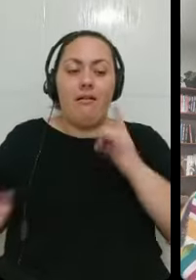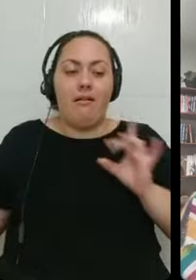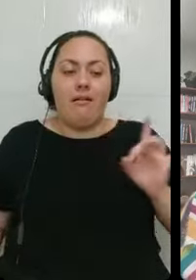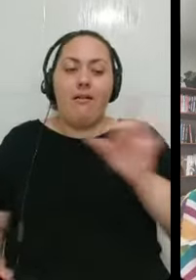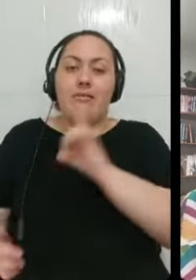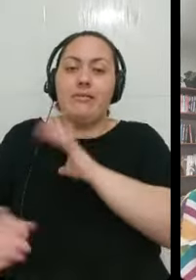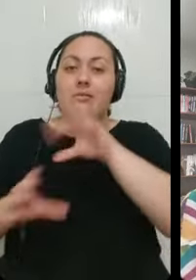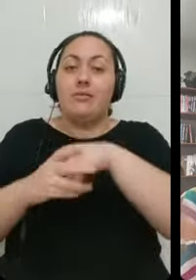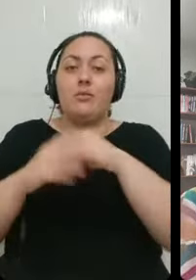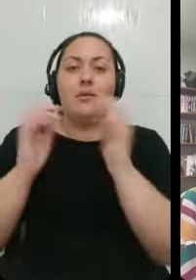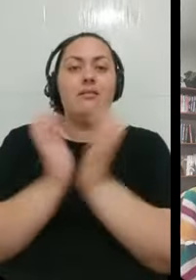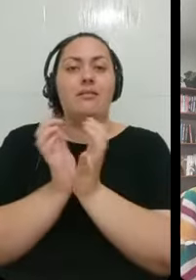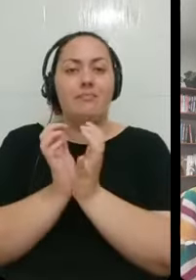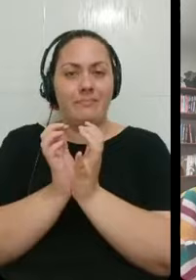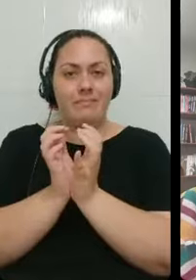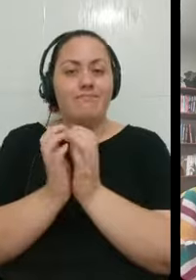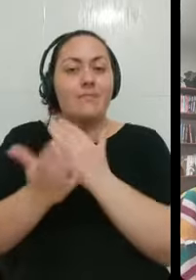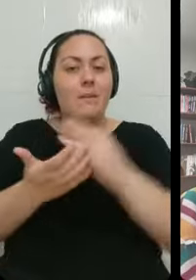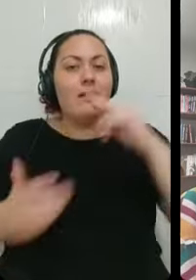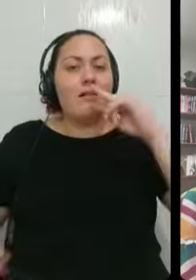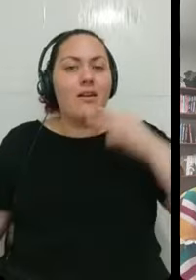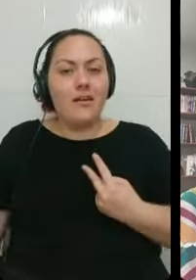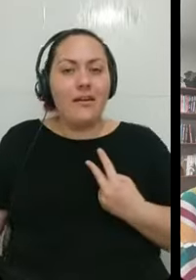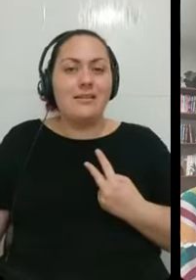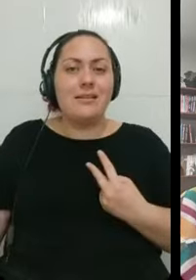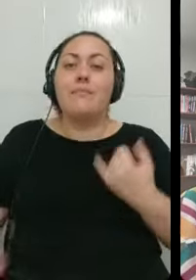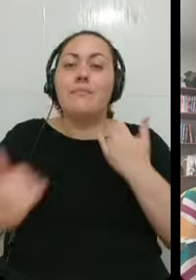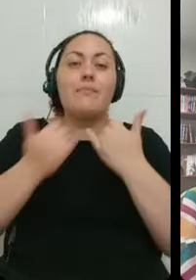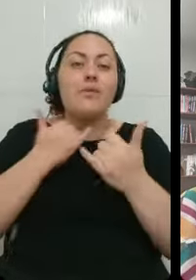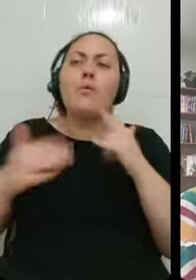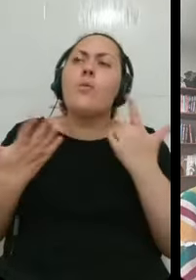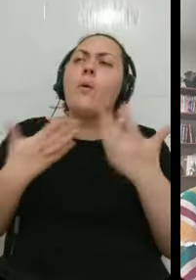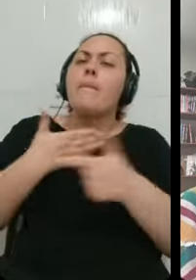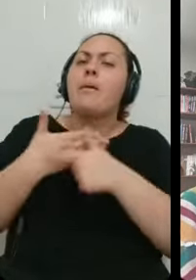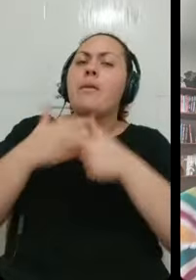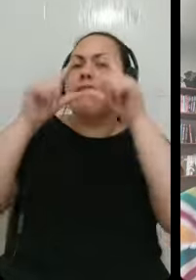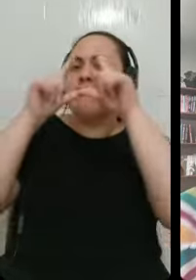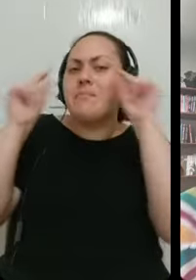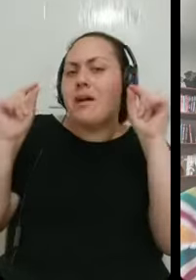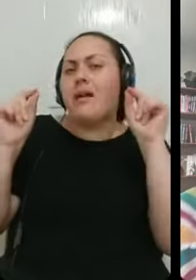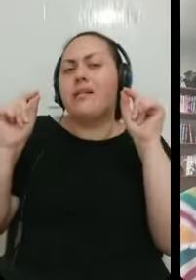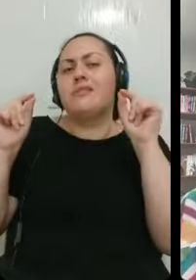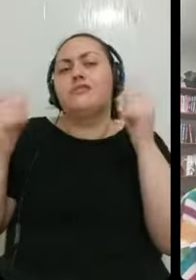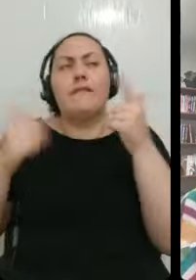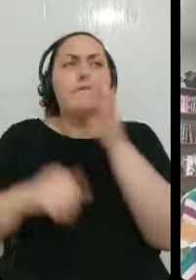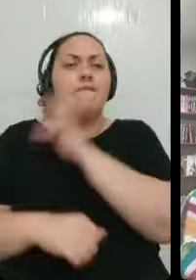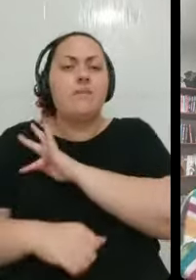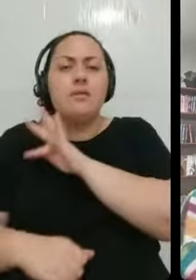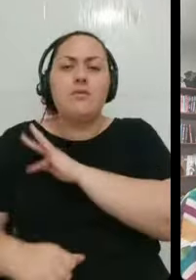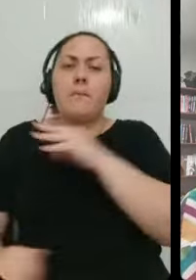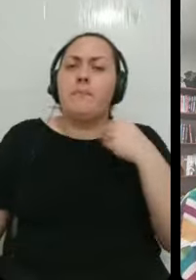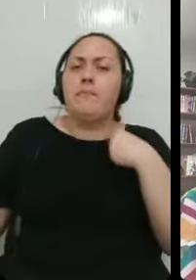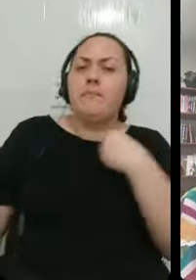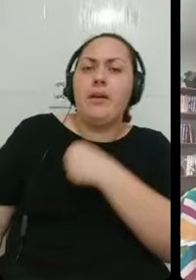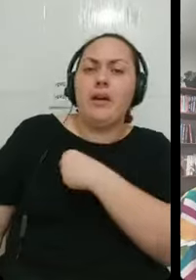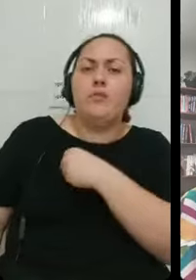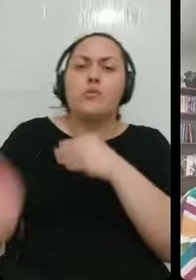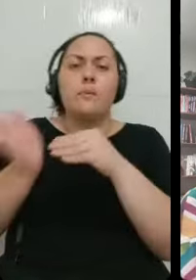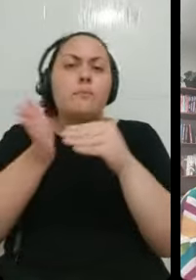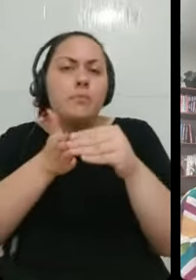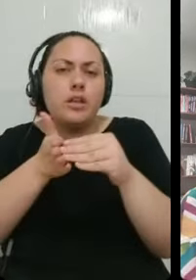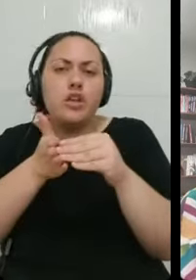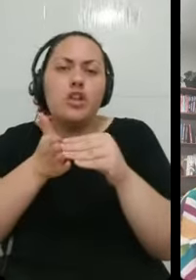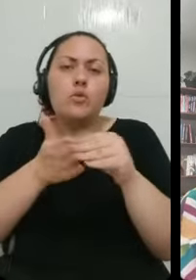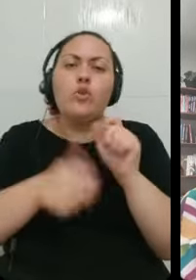né, então passa a se reconhecer qual é o papel do enfermeiro, o papel do farmacêutico, o papel do médico, do biomédico, do toxicologista, né, então isso é